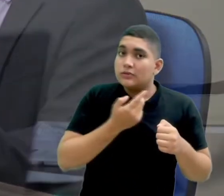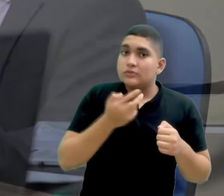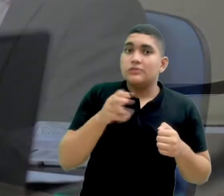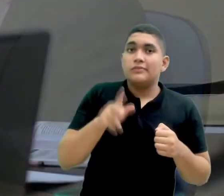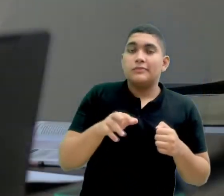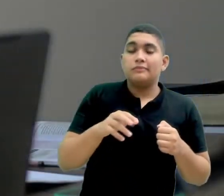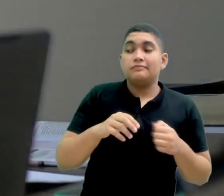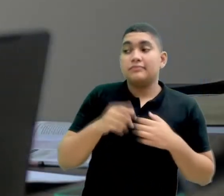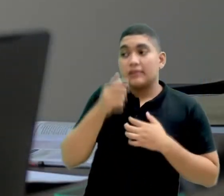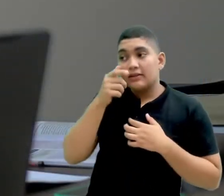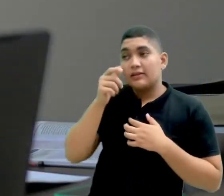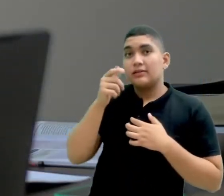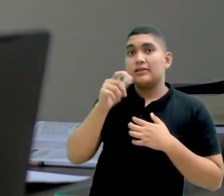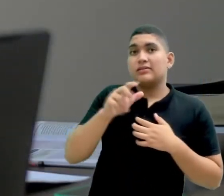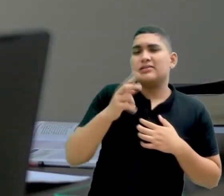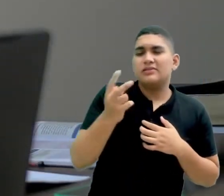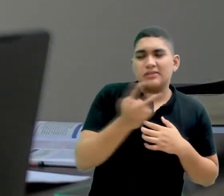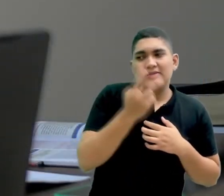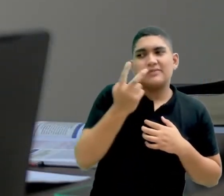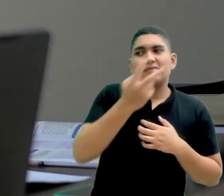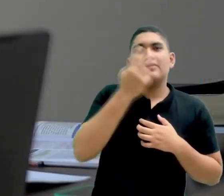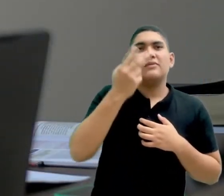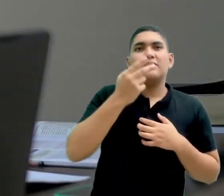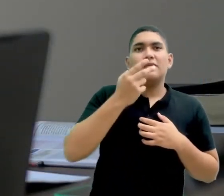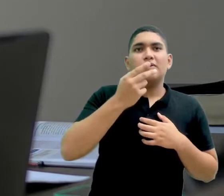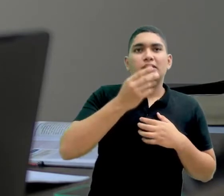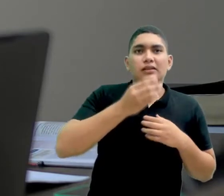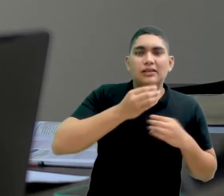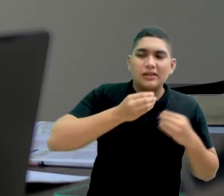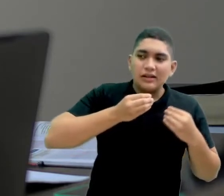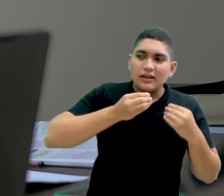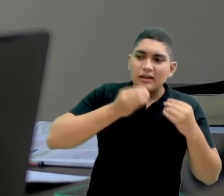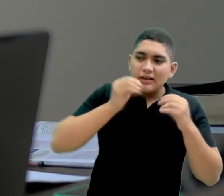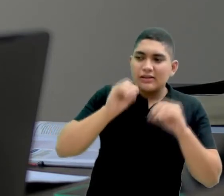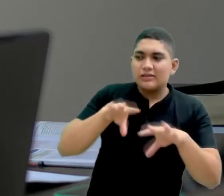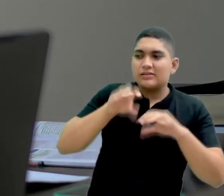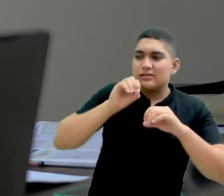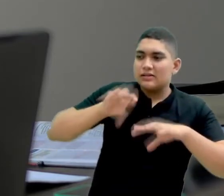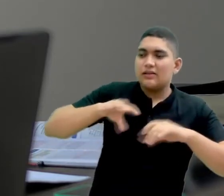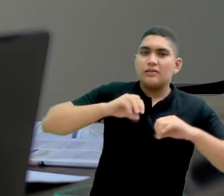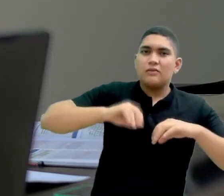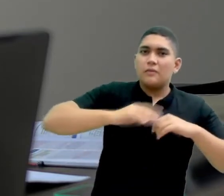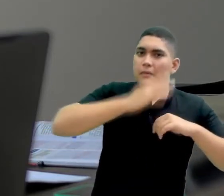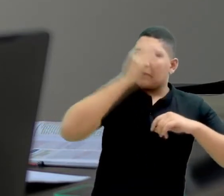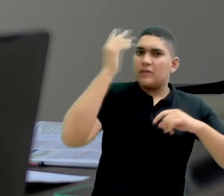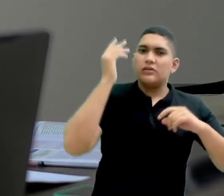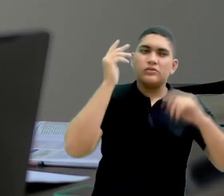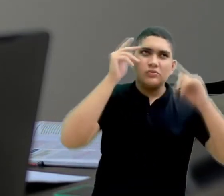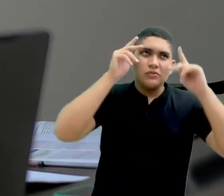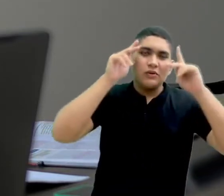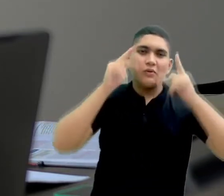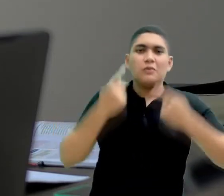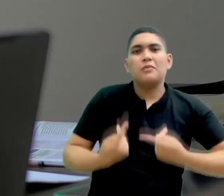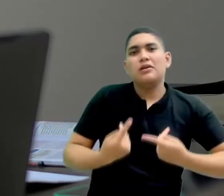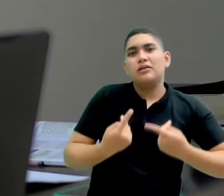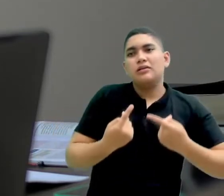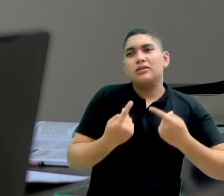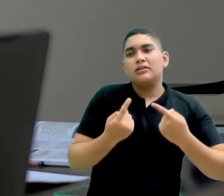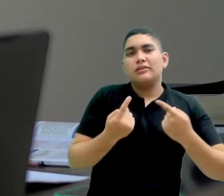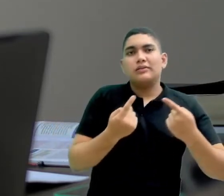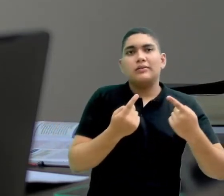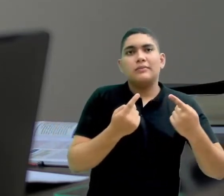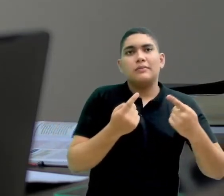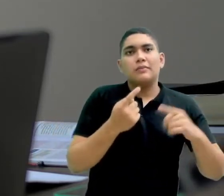esse valor, né, que é dado à pessoa humana, né, ao ser humano, porque é protegido não